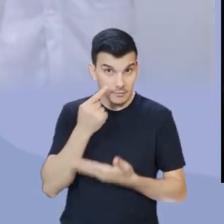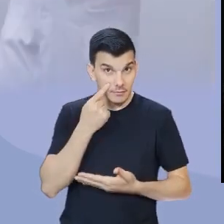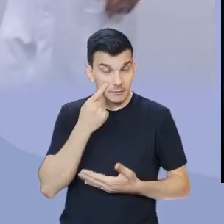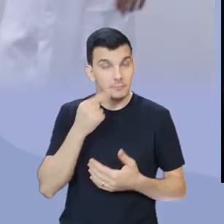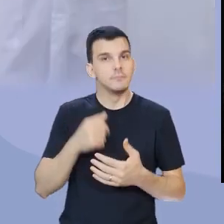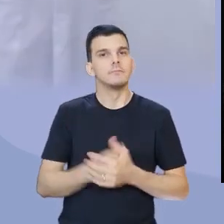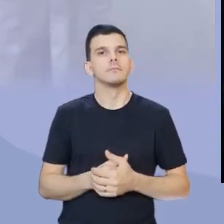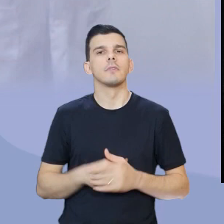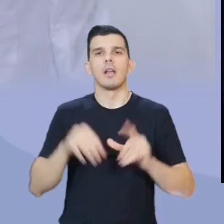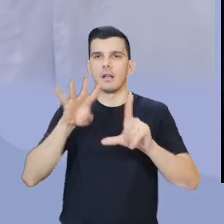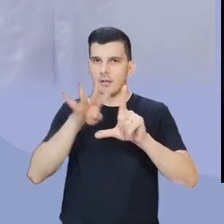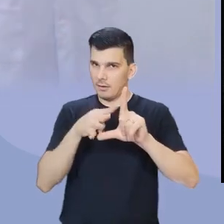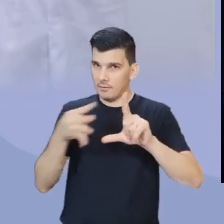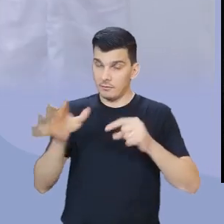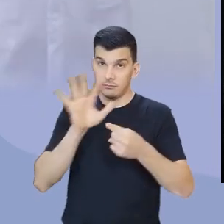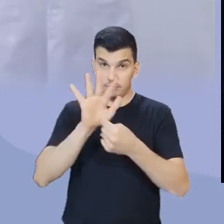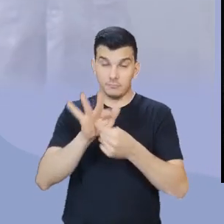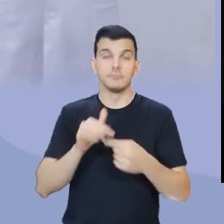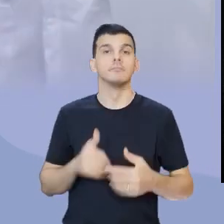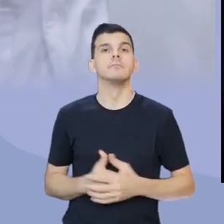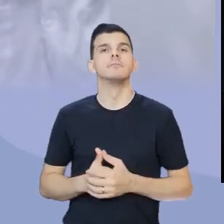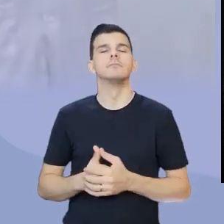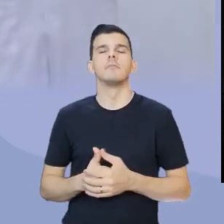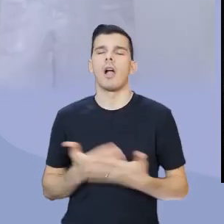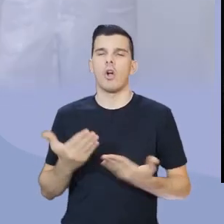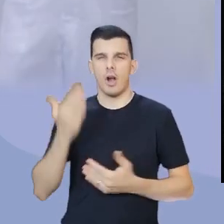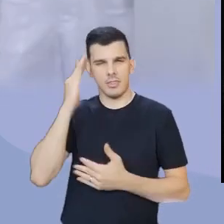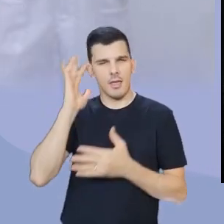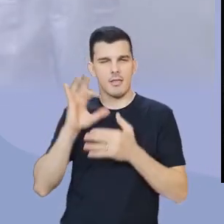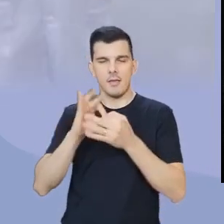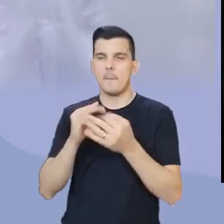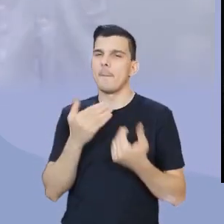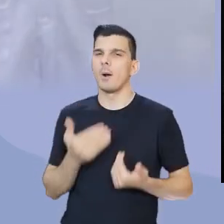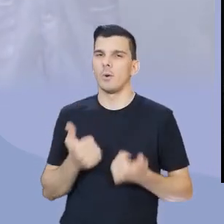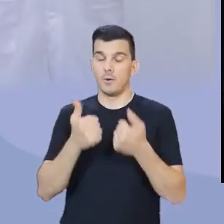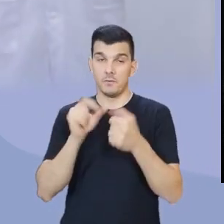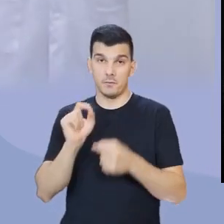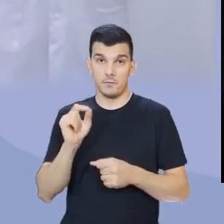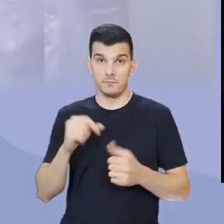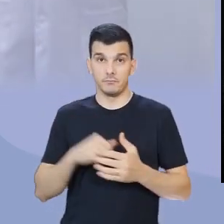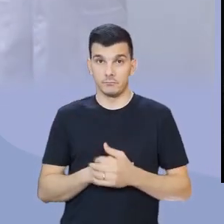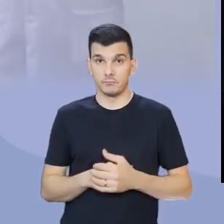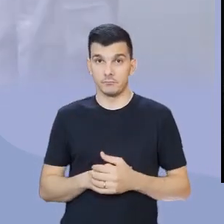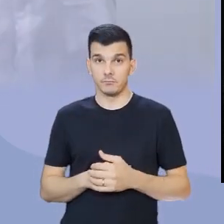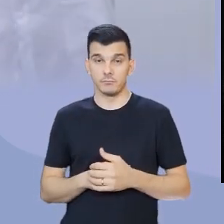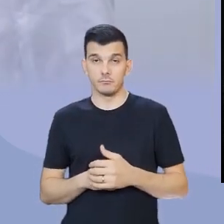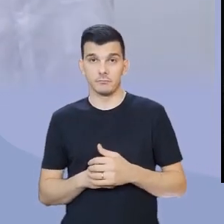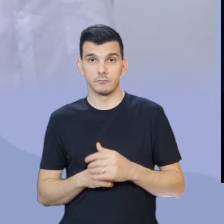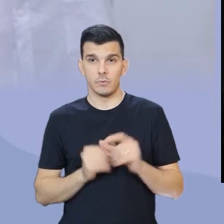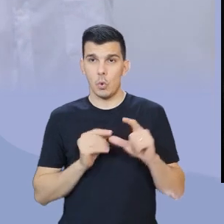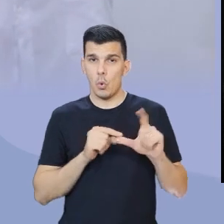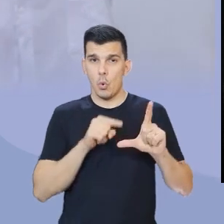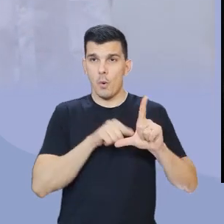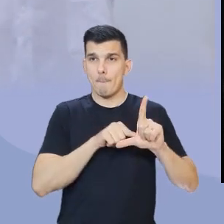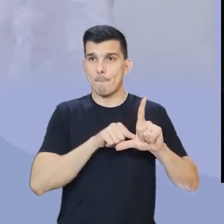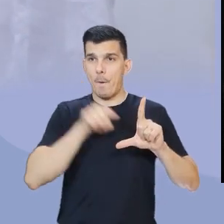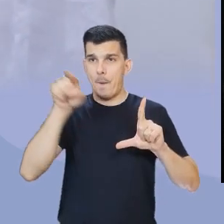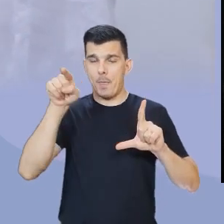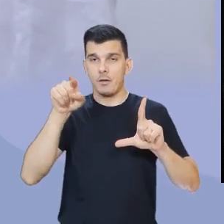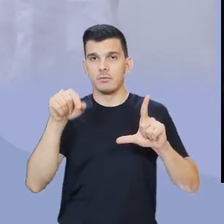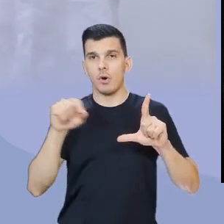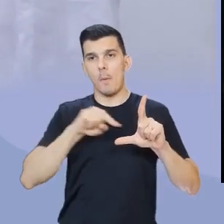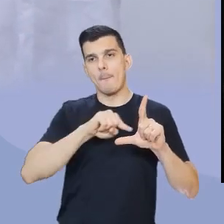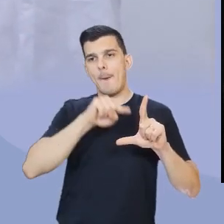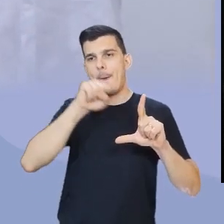apareceu o gráfico aí, meu hacker. Agora você está vendo tudo, está enxergando tudo. Olha lá, saiu um projétil reto e saiu um